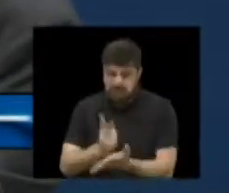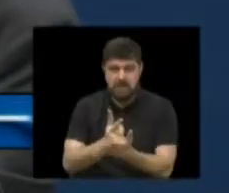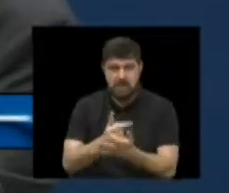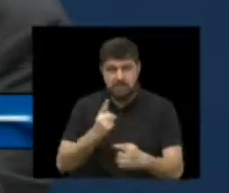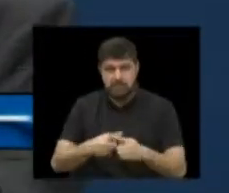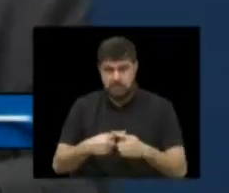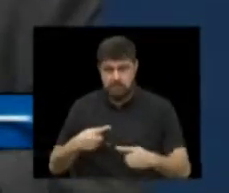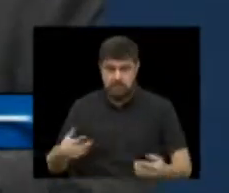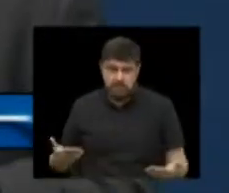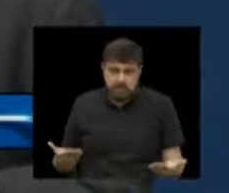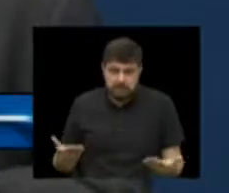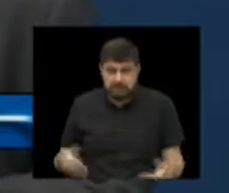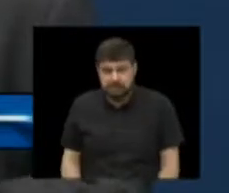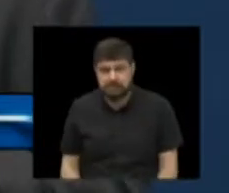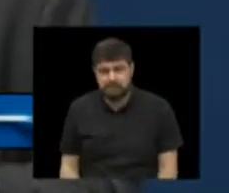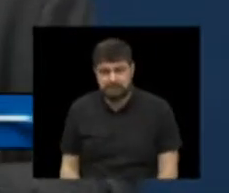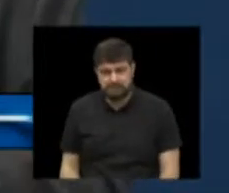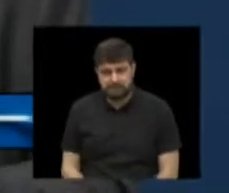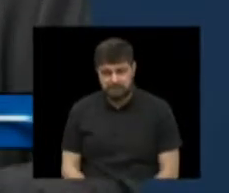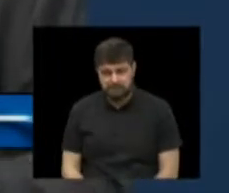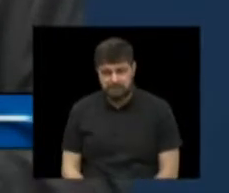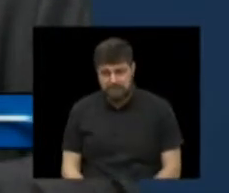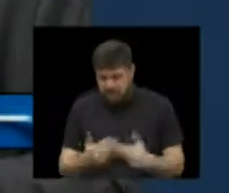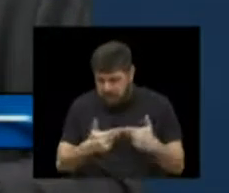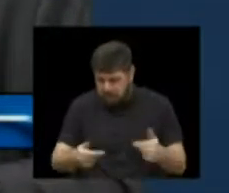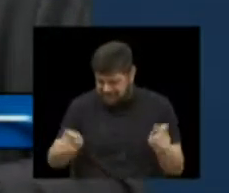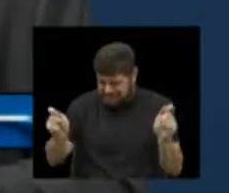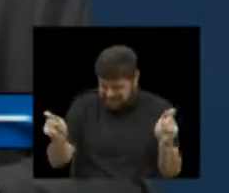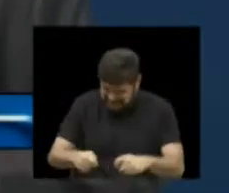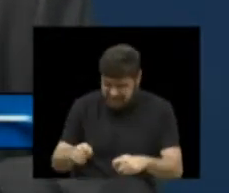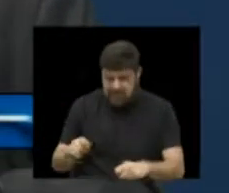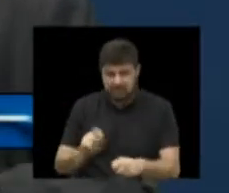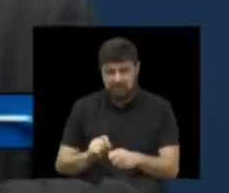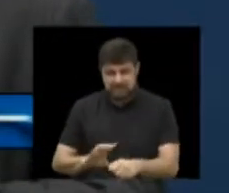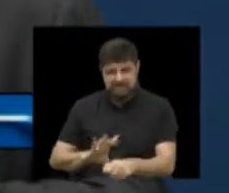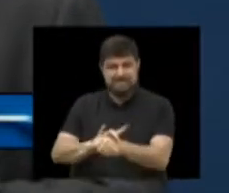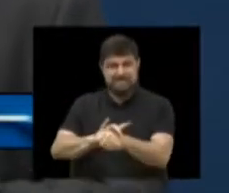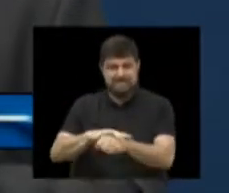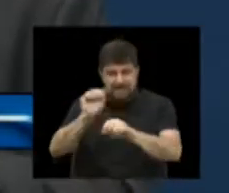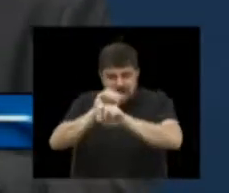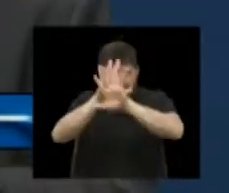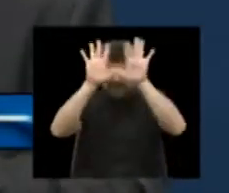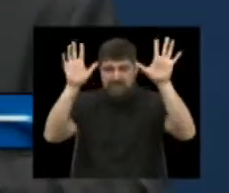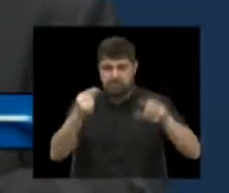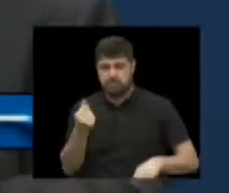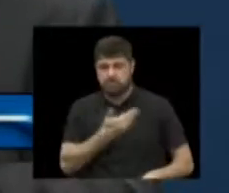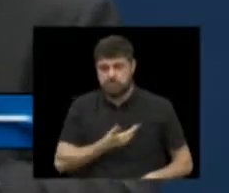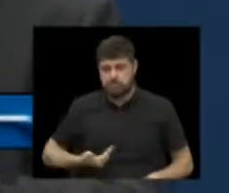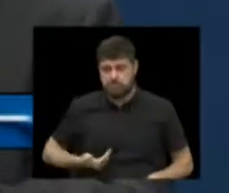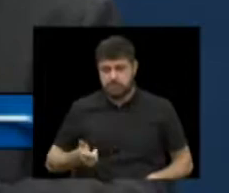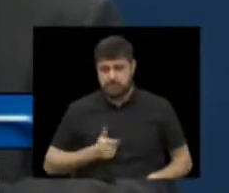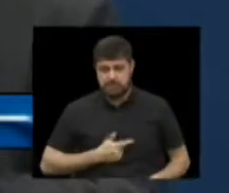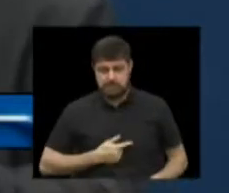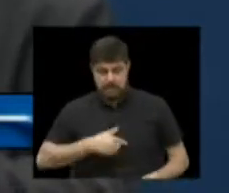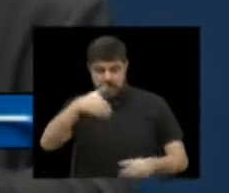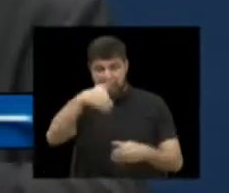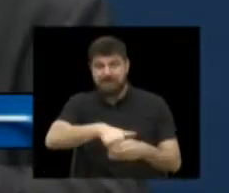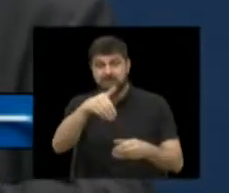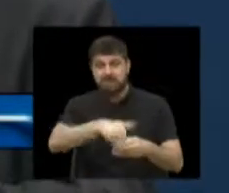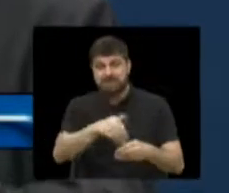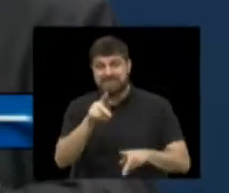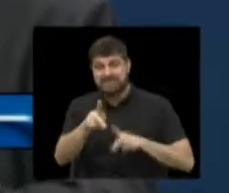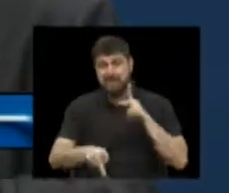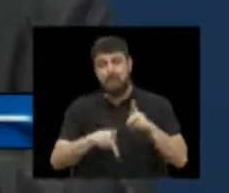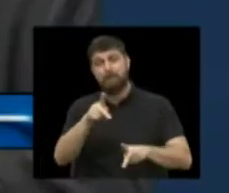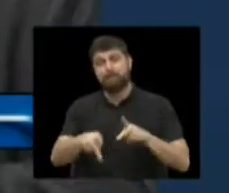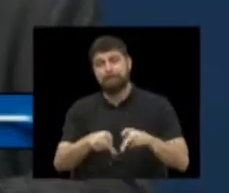porque a única coisa que pode, de fato, garantir transparência para a coisa pública é a legitimidade das urnas. A nossa